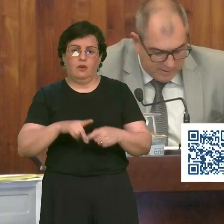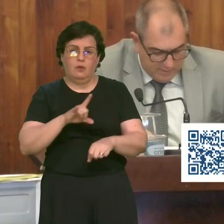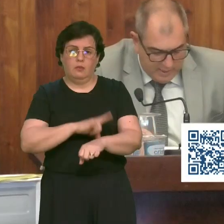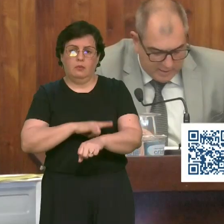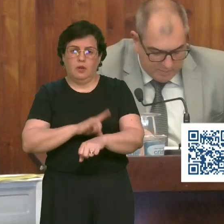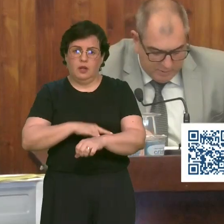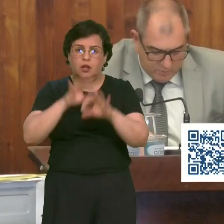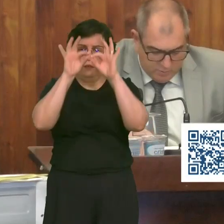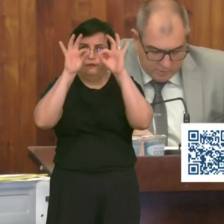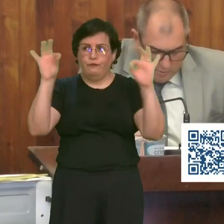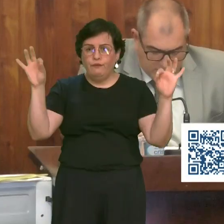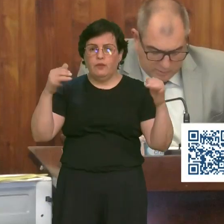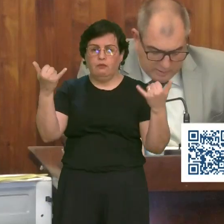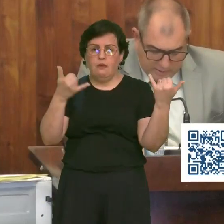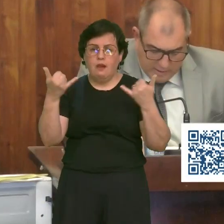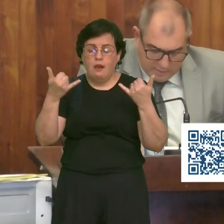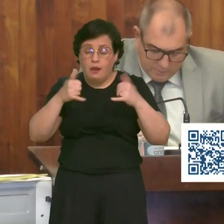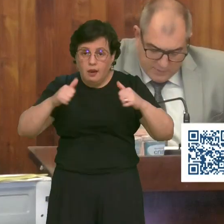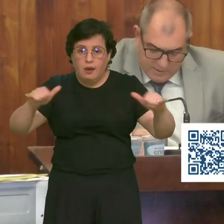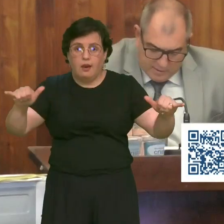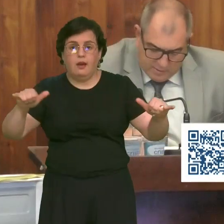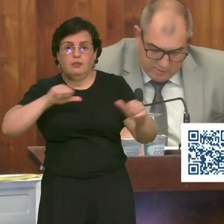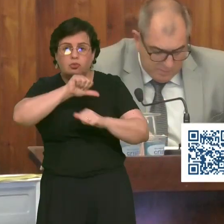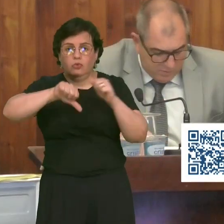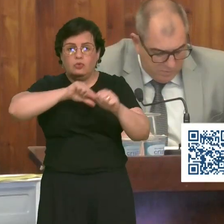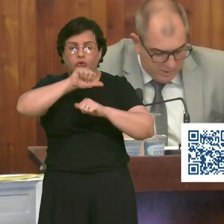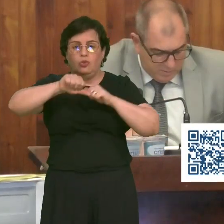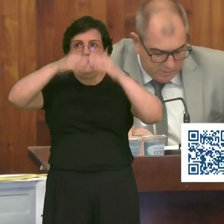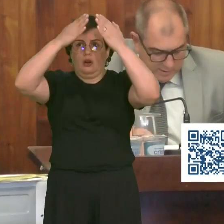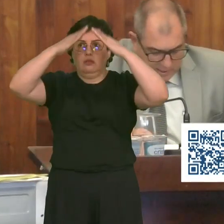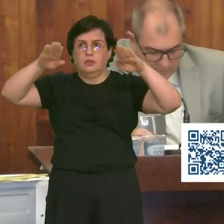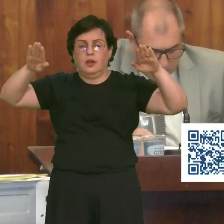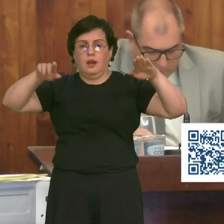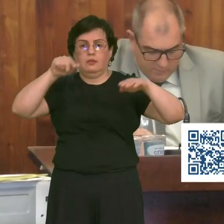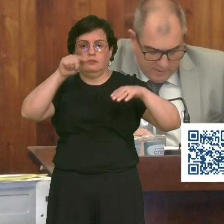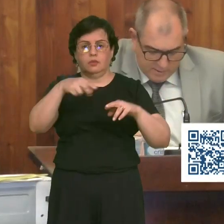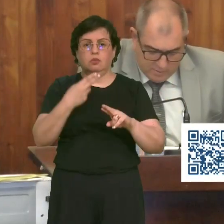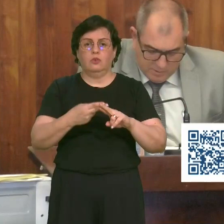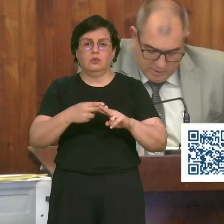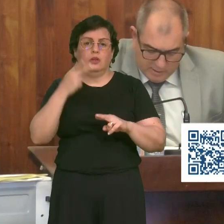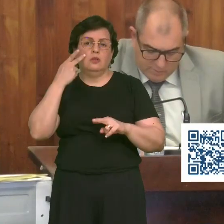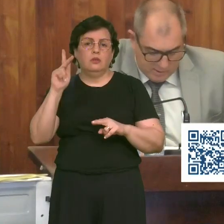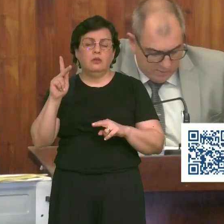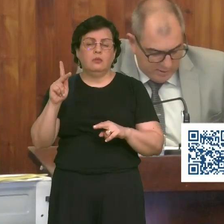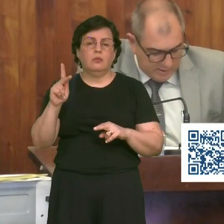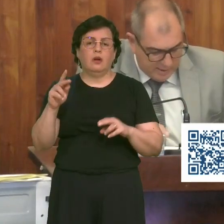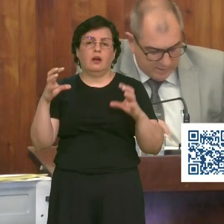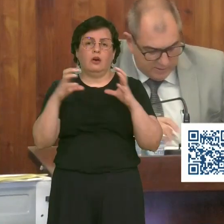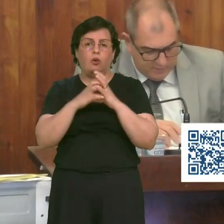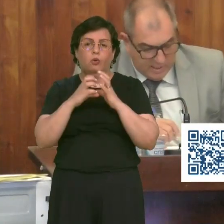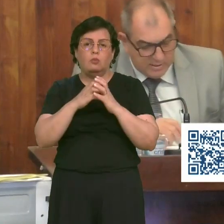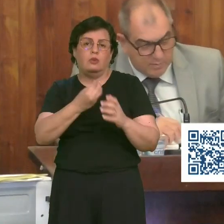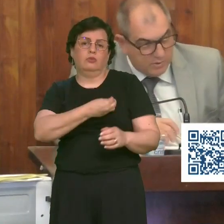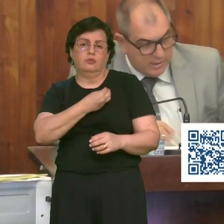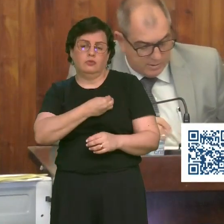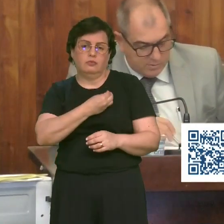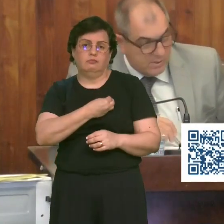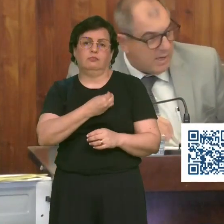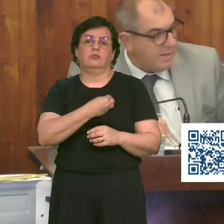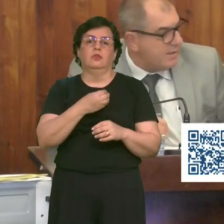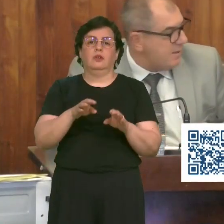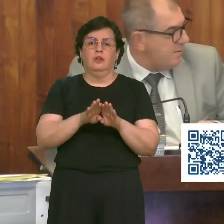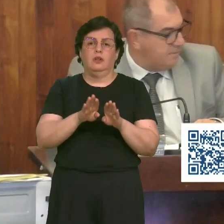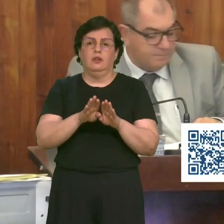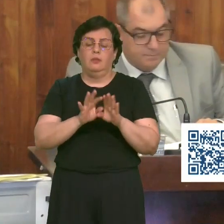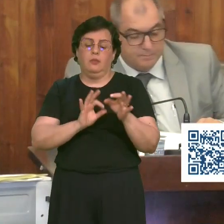Viação elétrica pintura e troca ter telhado Exaltamos que o mesmo é utilizado para Convivência da comunidade onde são realizadas as atividades e projetos